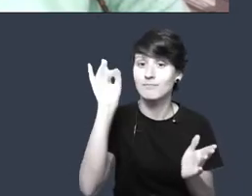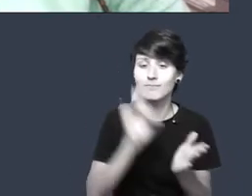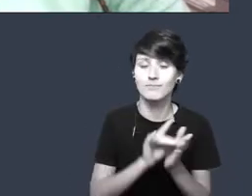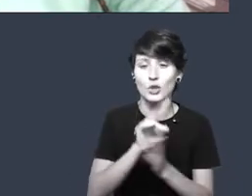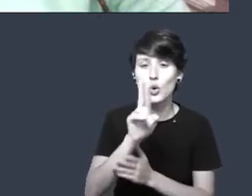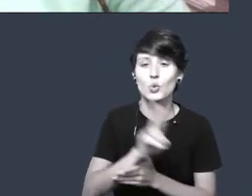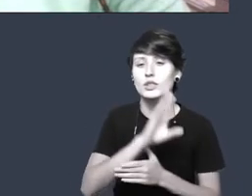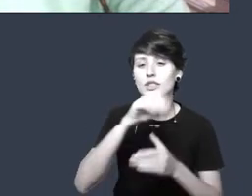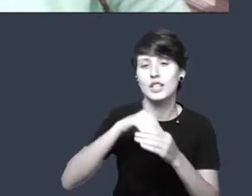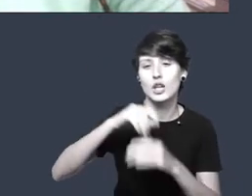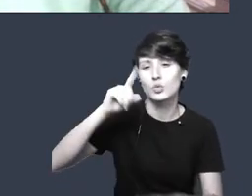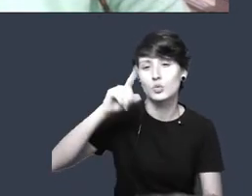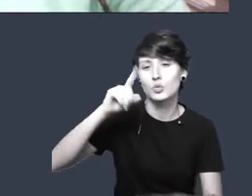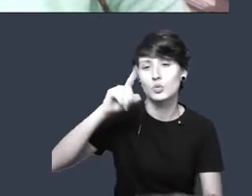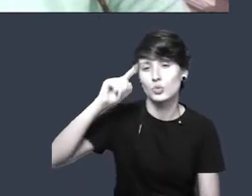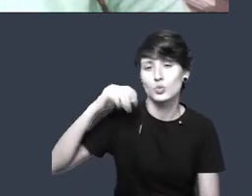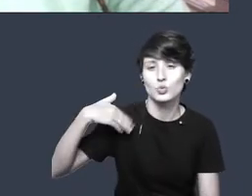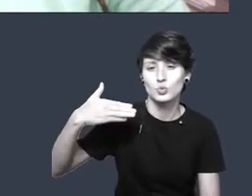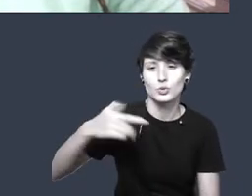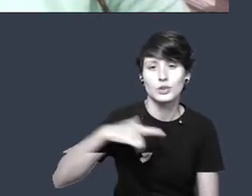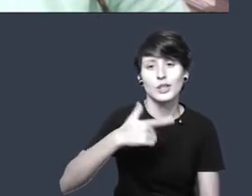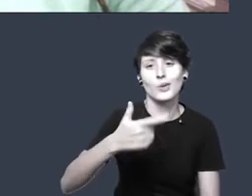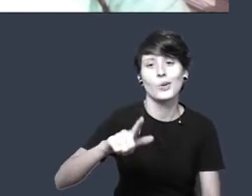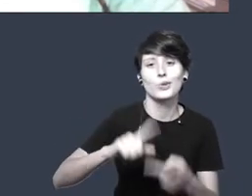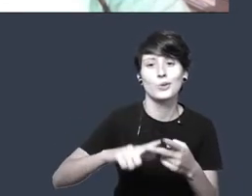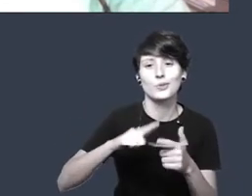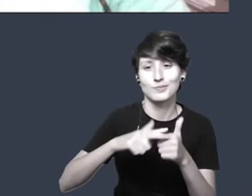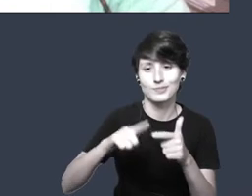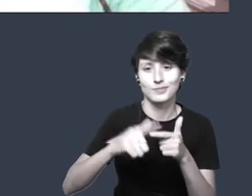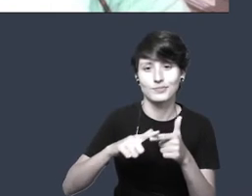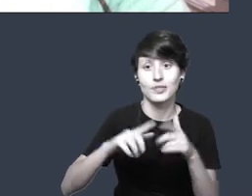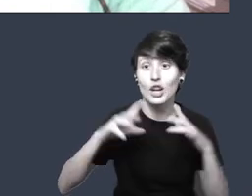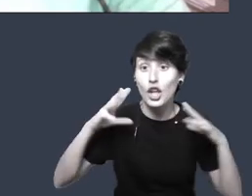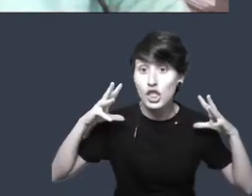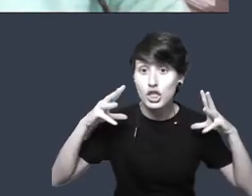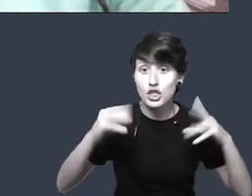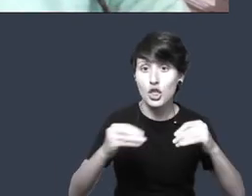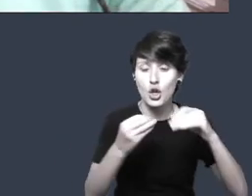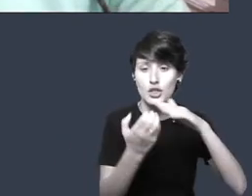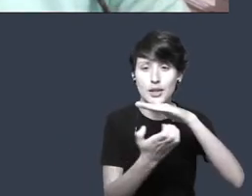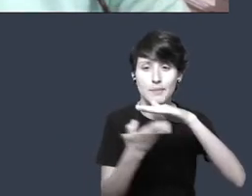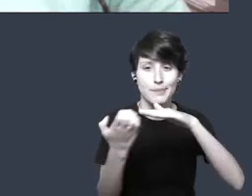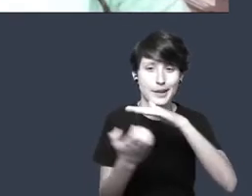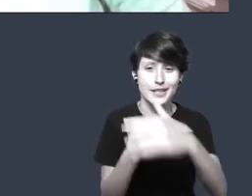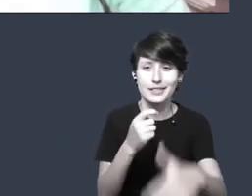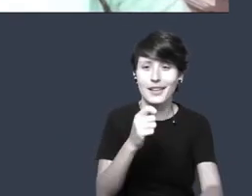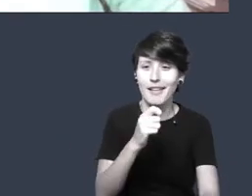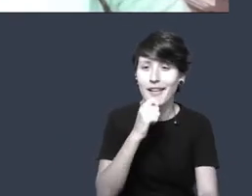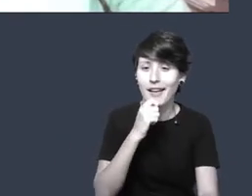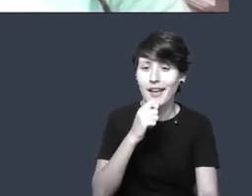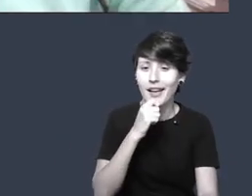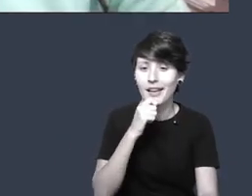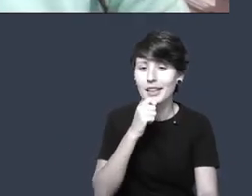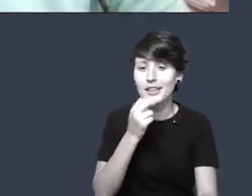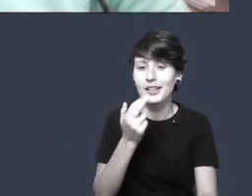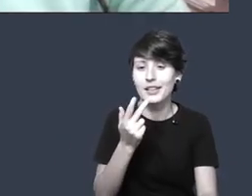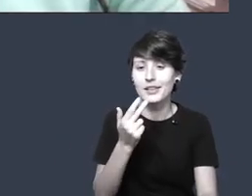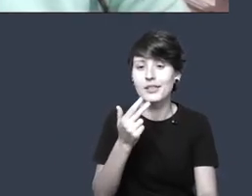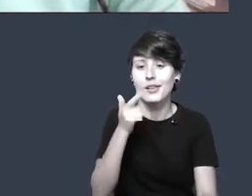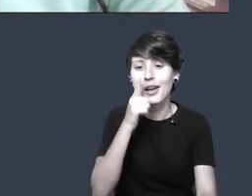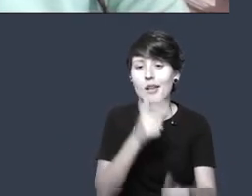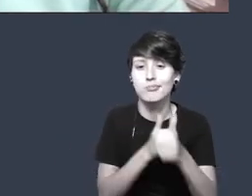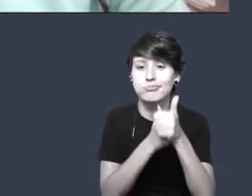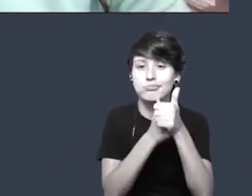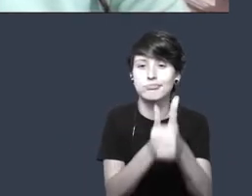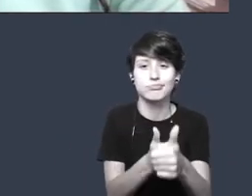isso diariamente. E tem um outro problema, né? Nem toda empresa ainda está seguindo isso,